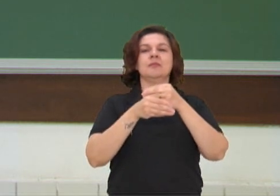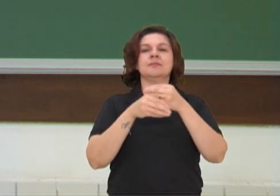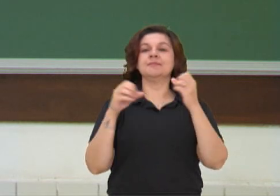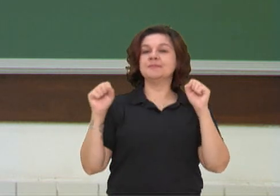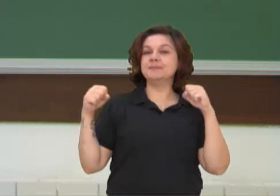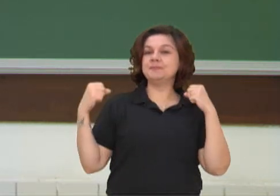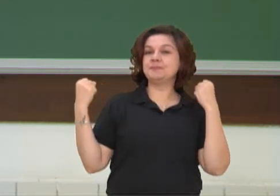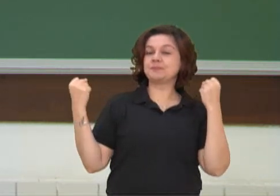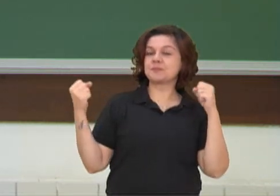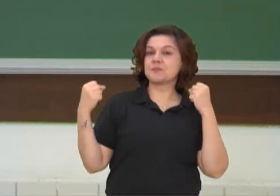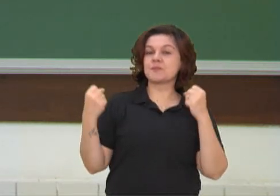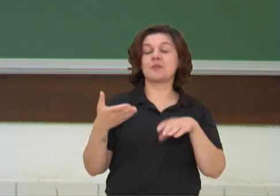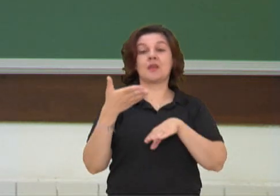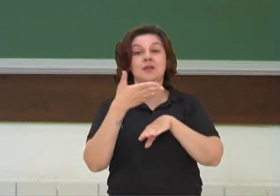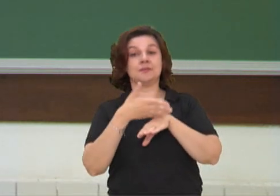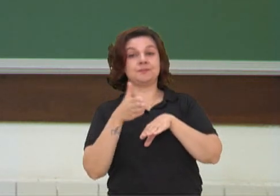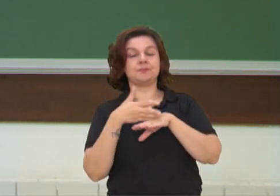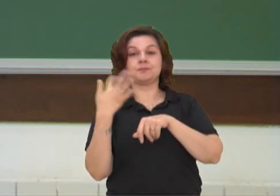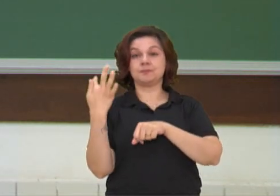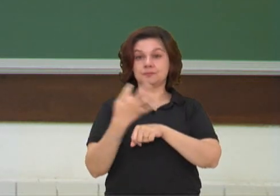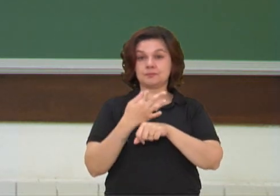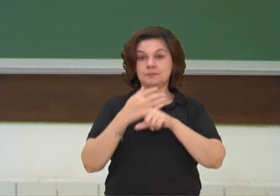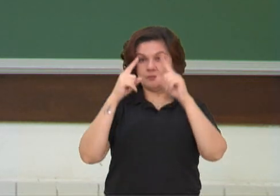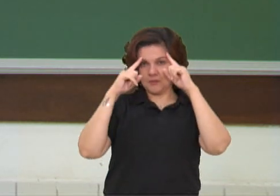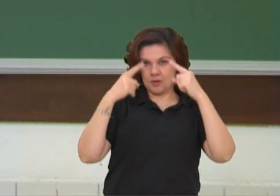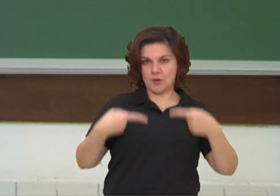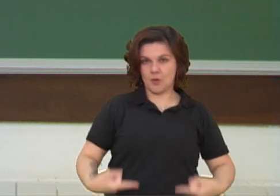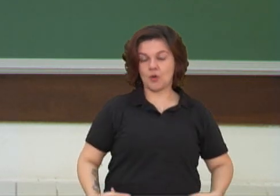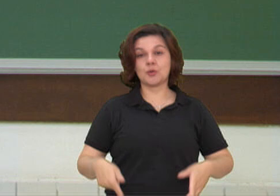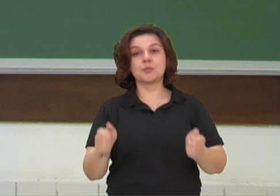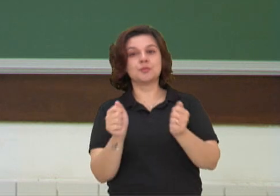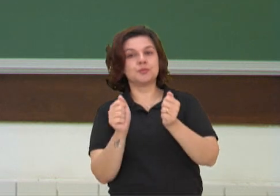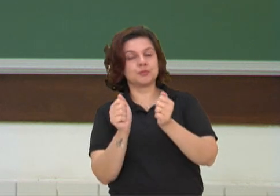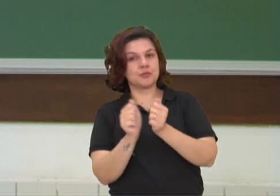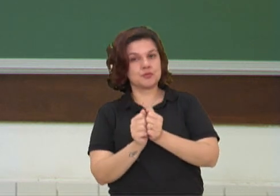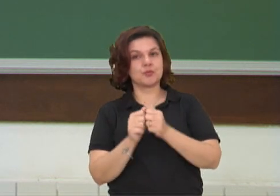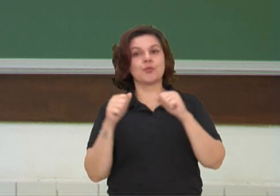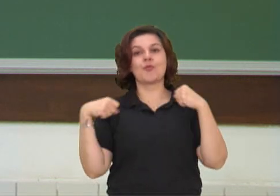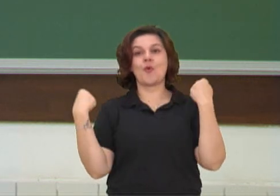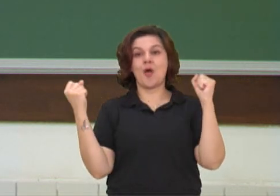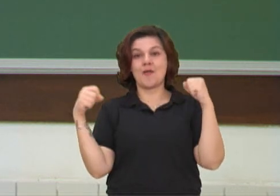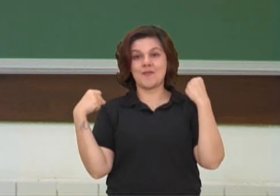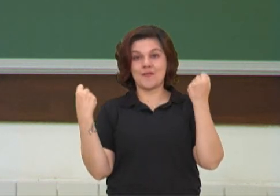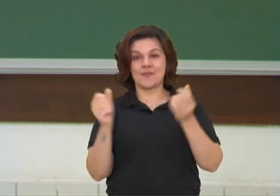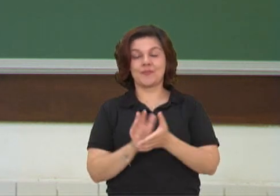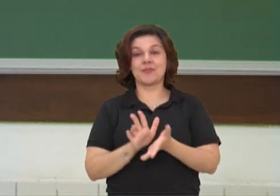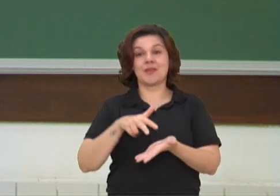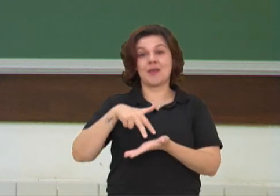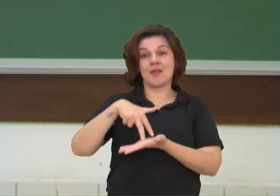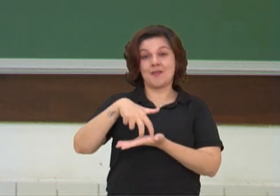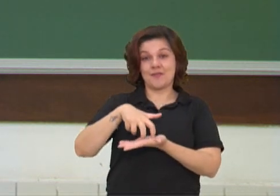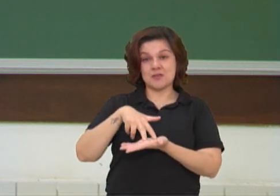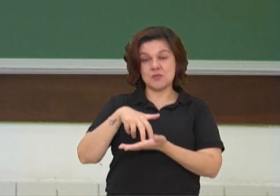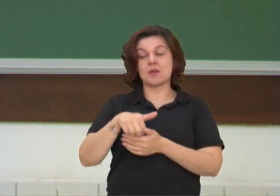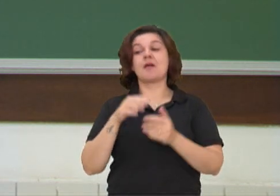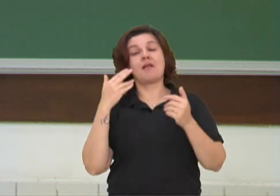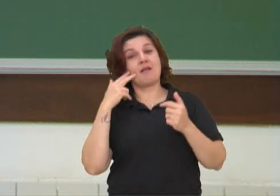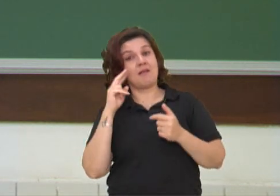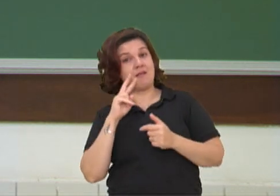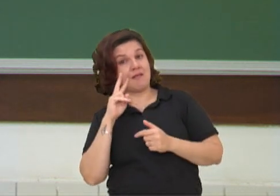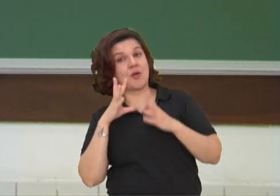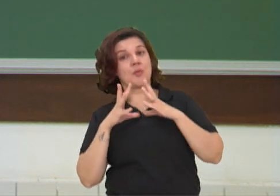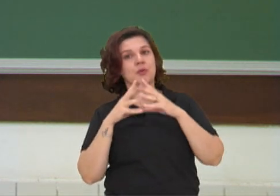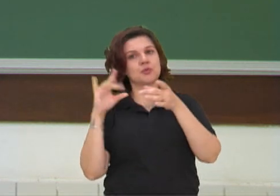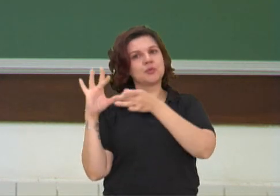agora também a nossa resistência corporal junto com a flexibilidade. Lembrando que está tudo ali interligado, tanto a flexibilidade quanto a